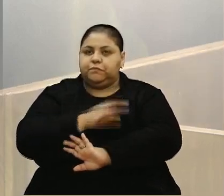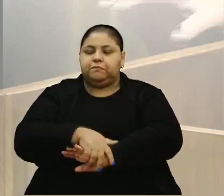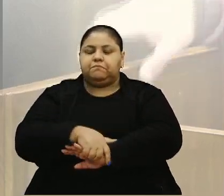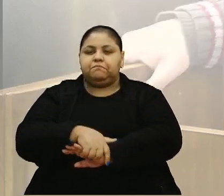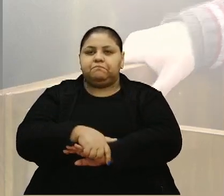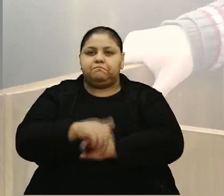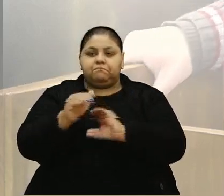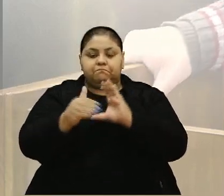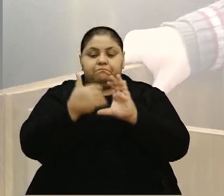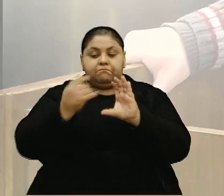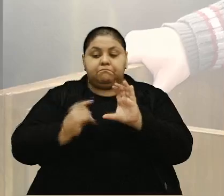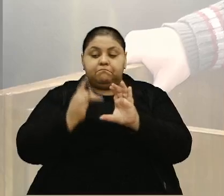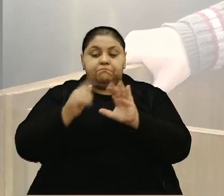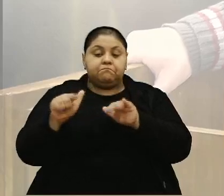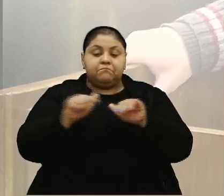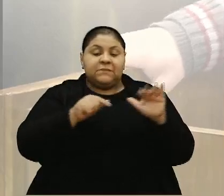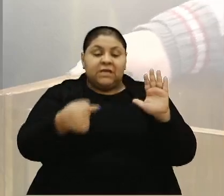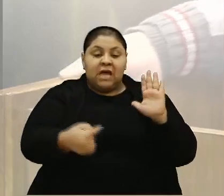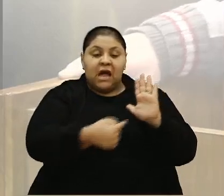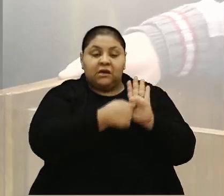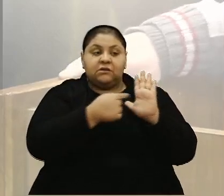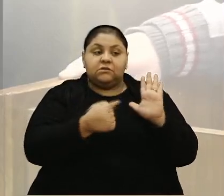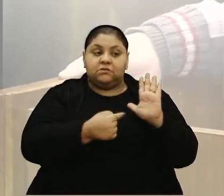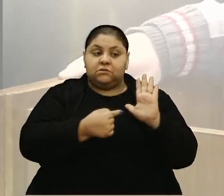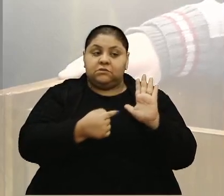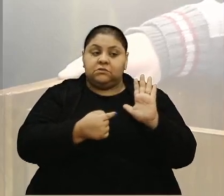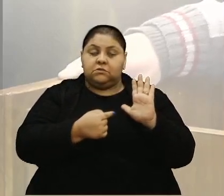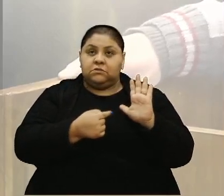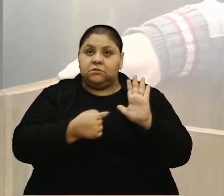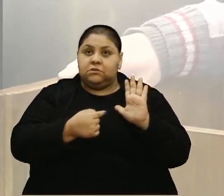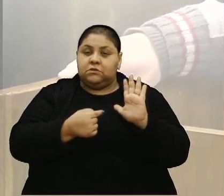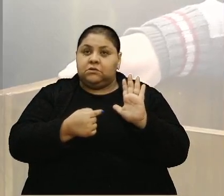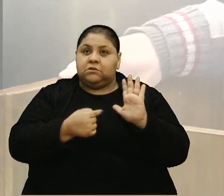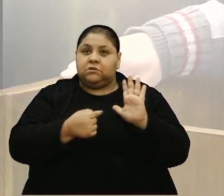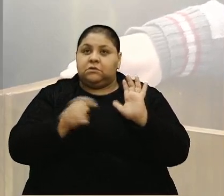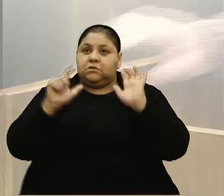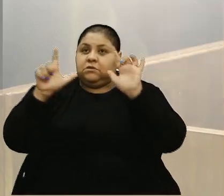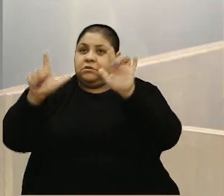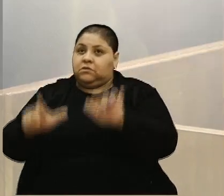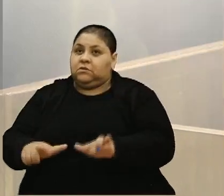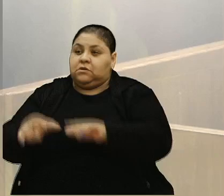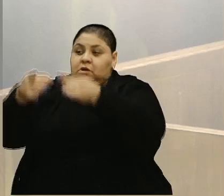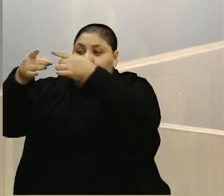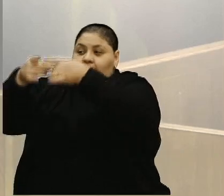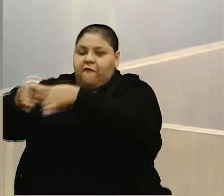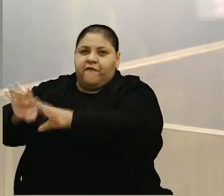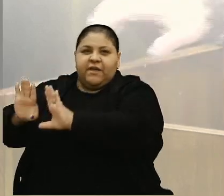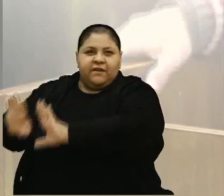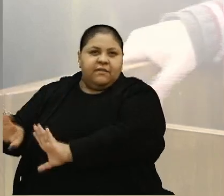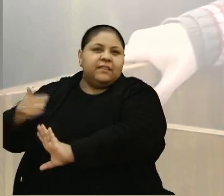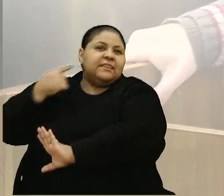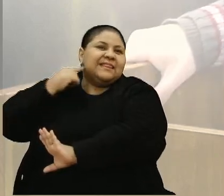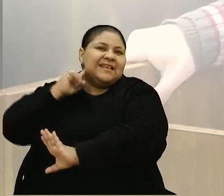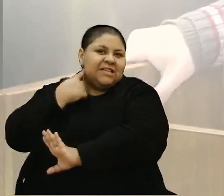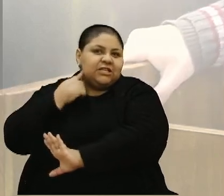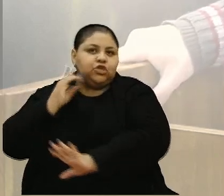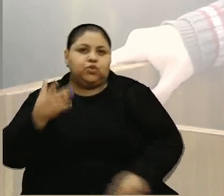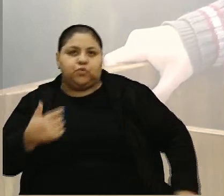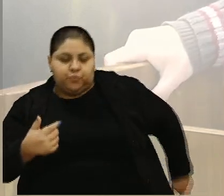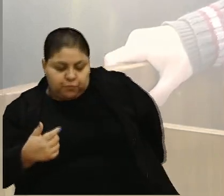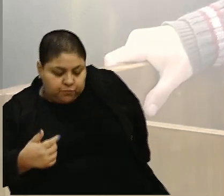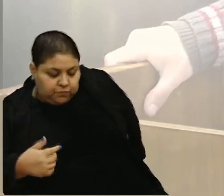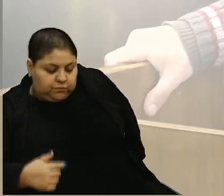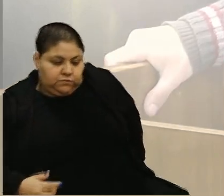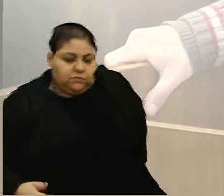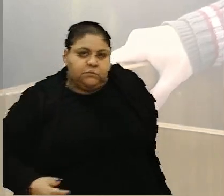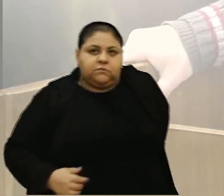Recebi na última semana a denúncia junto ao meu gabinete referente ao descarte irregular de lixo e de imediato,